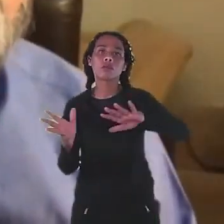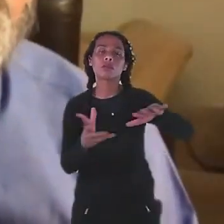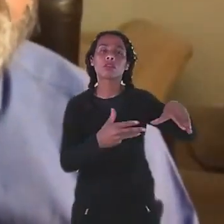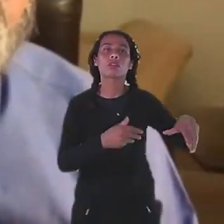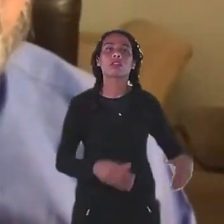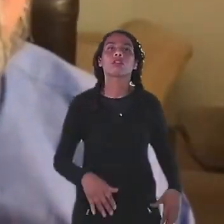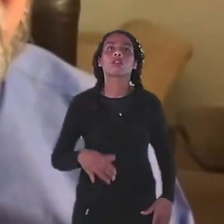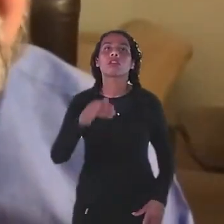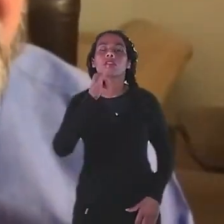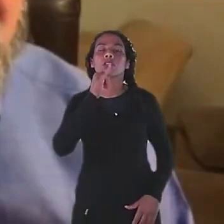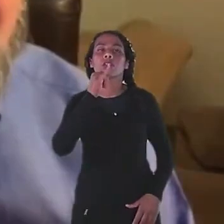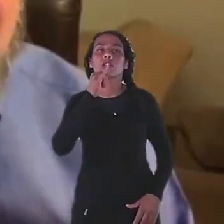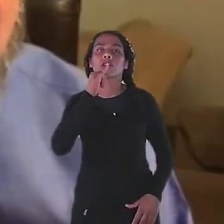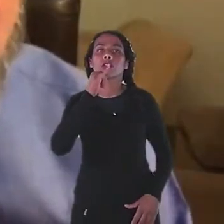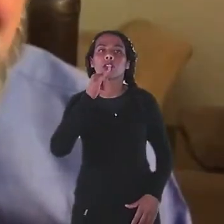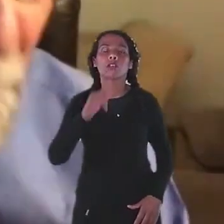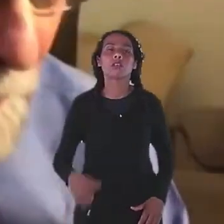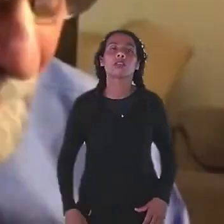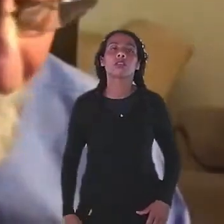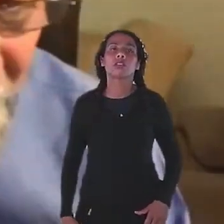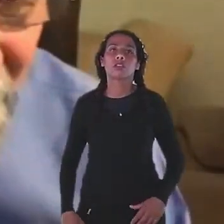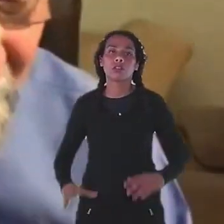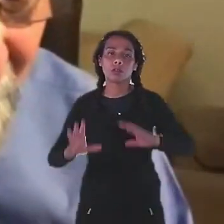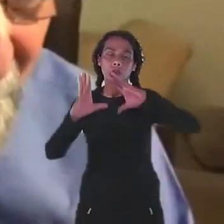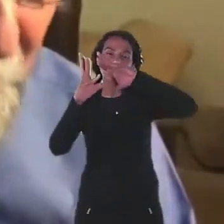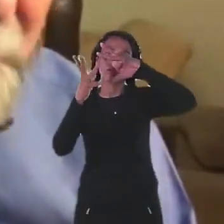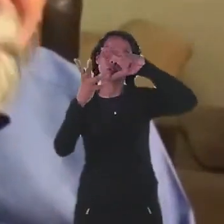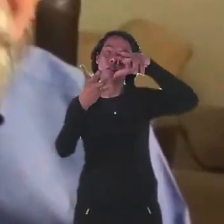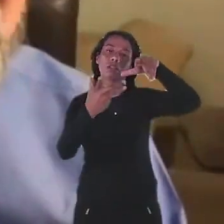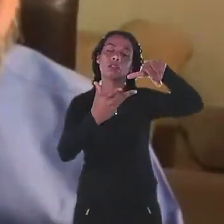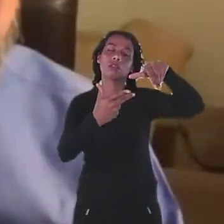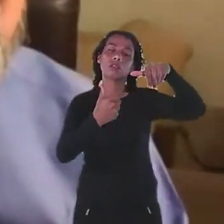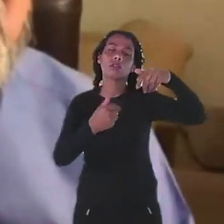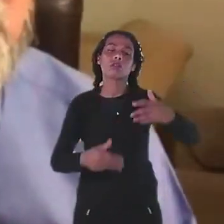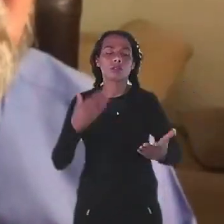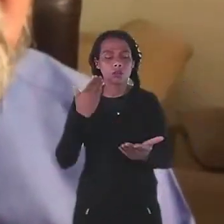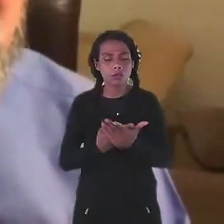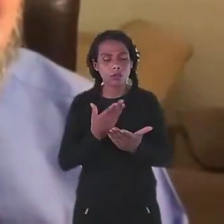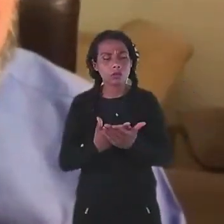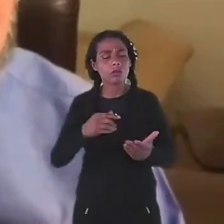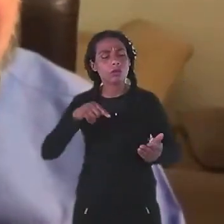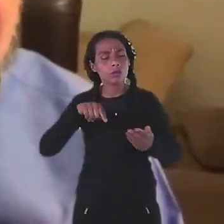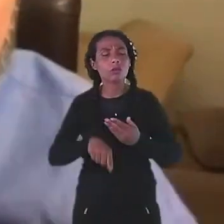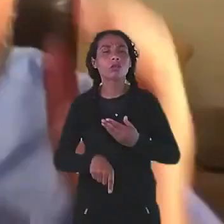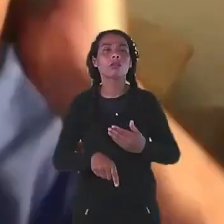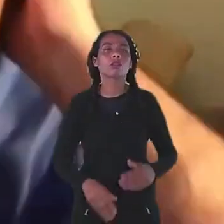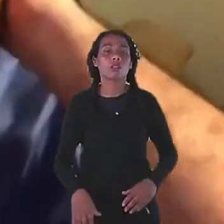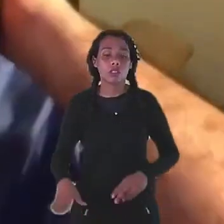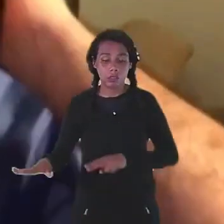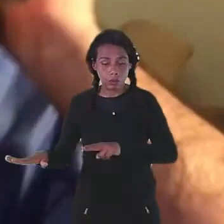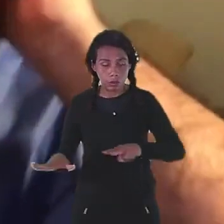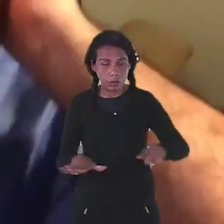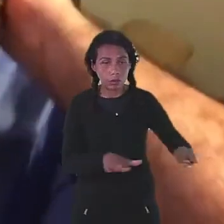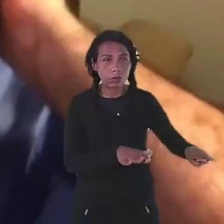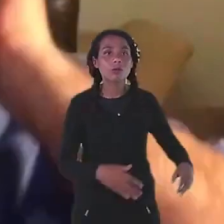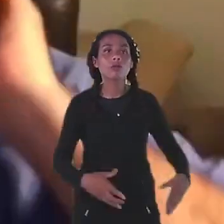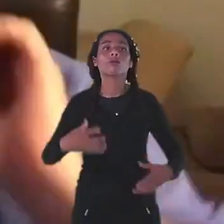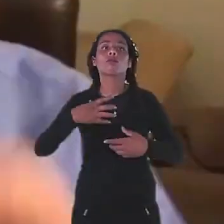Exatamente. Um sistema diferente do nosso. E, curiosamente, fiquei muito feliz essa semana, porque eu estava lendo...